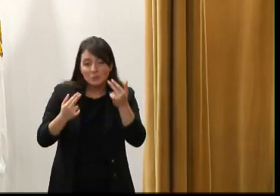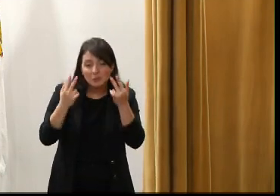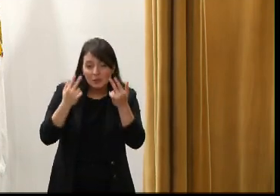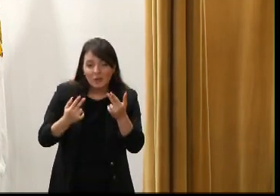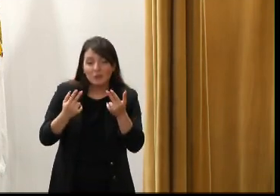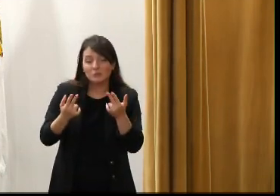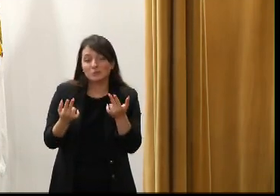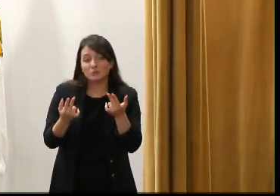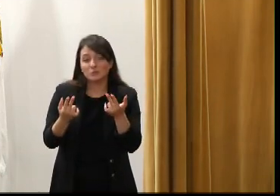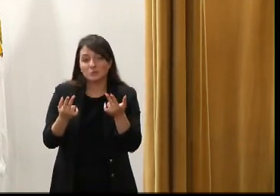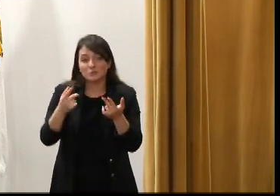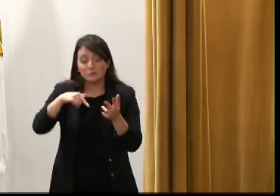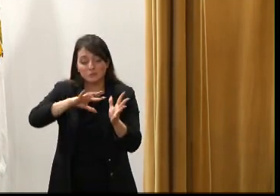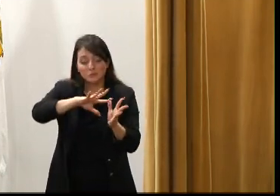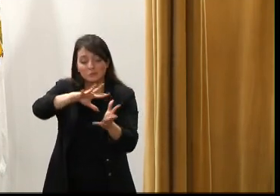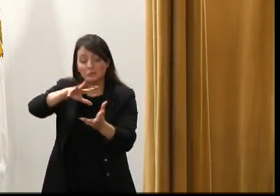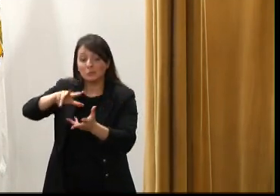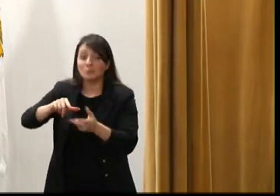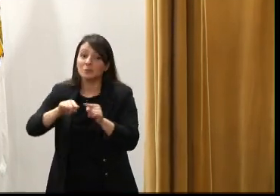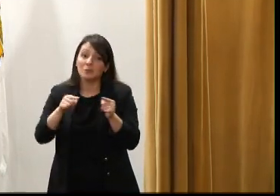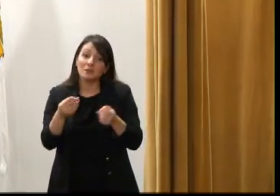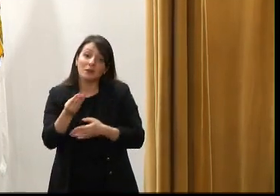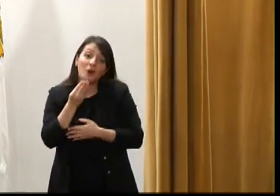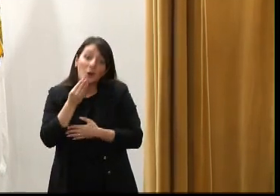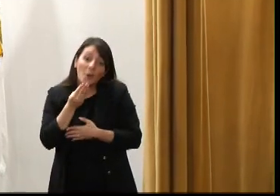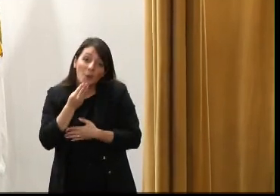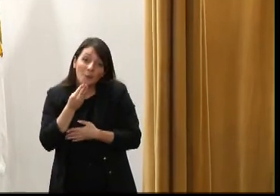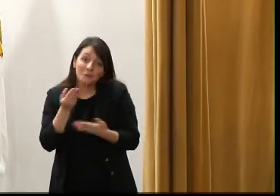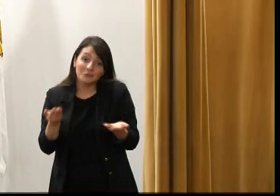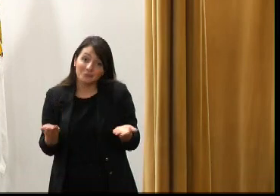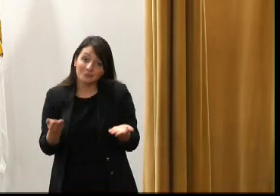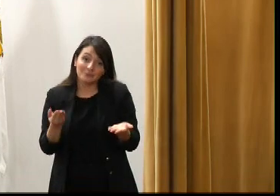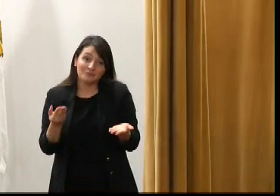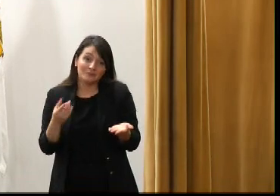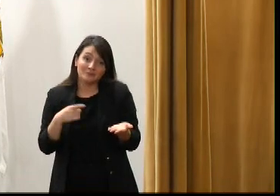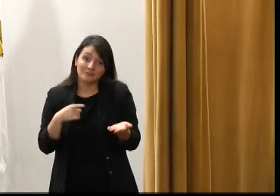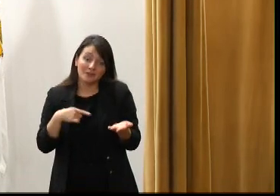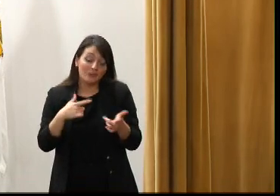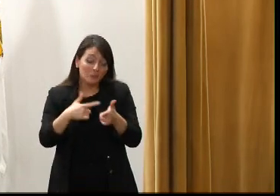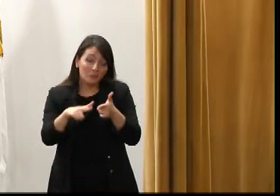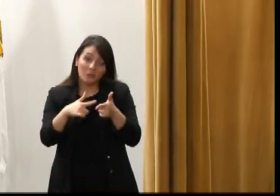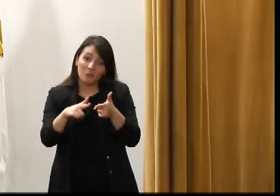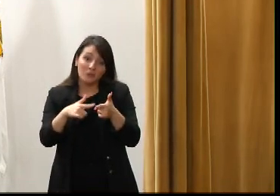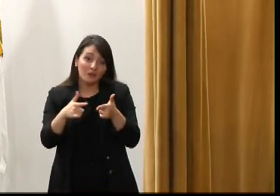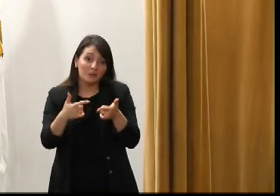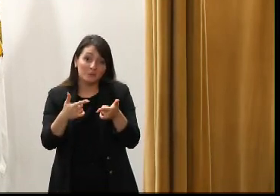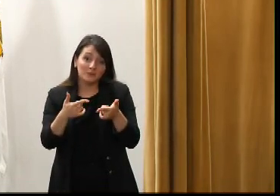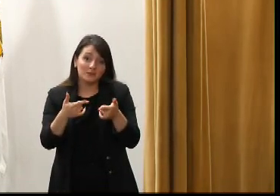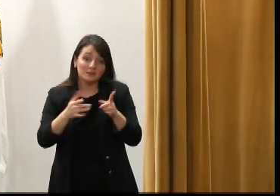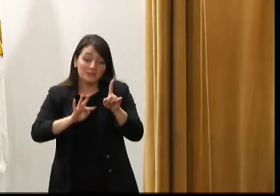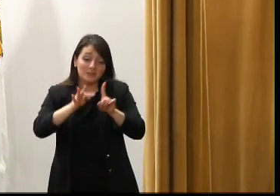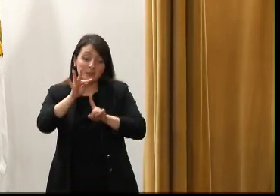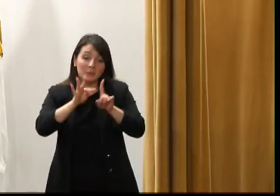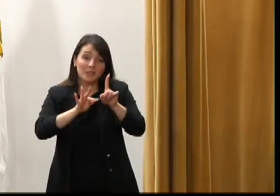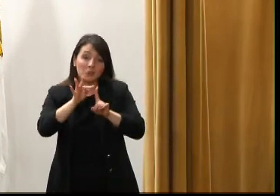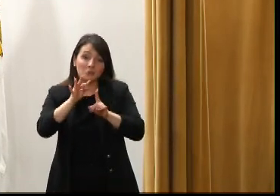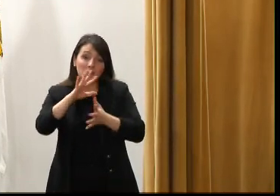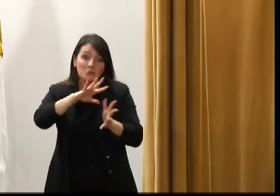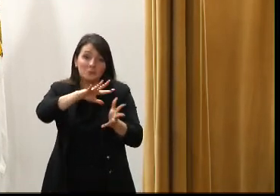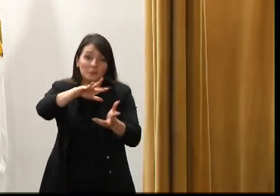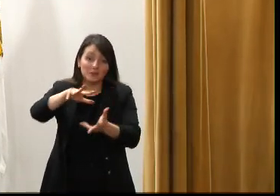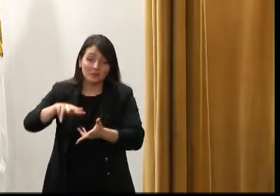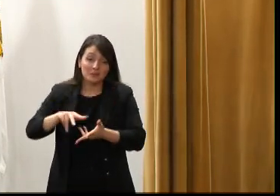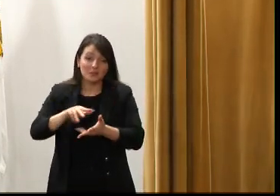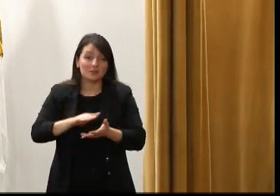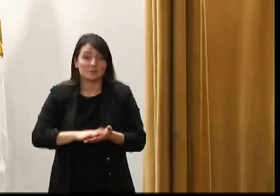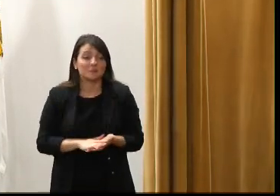isso, obviamente, tem consequências na temperatura do planeta. Essa é a temperatura